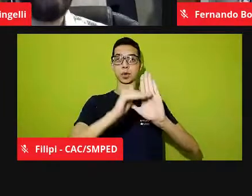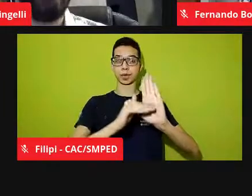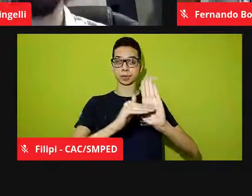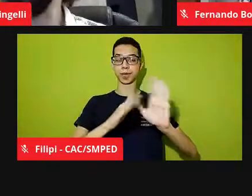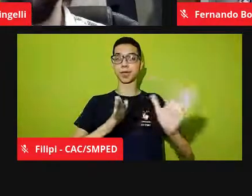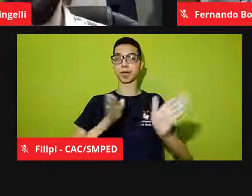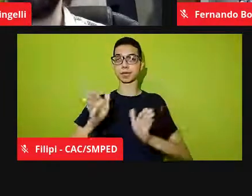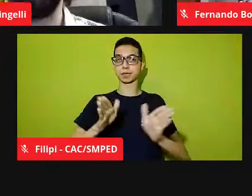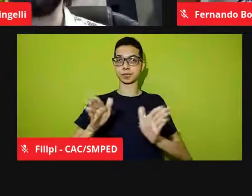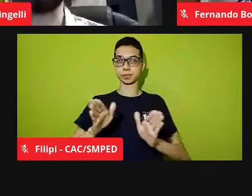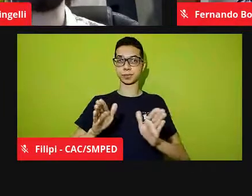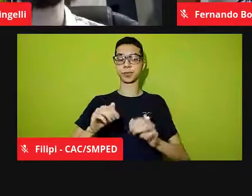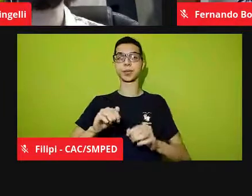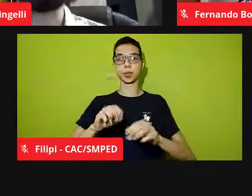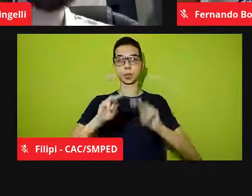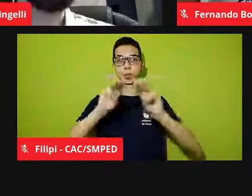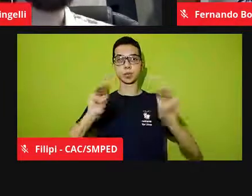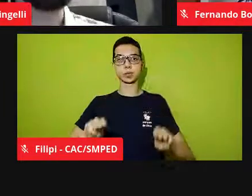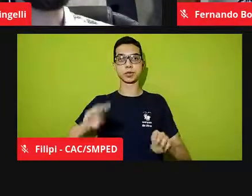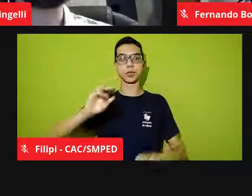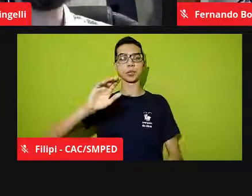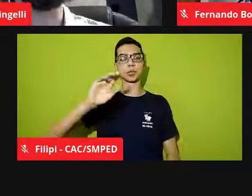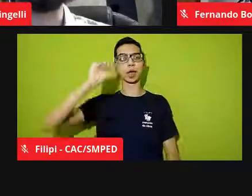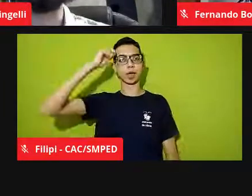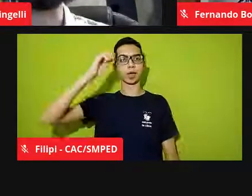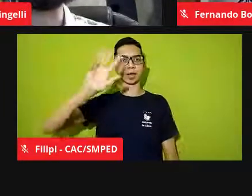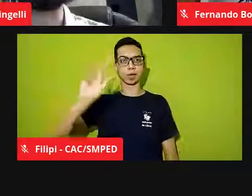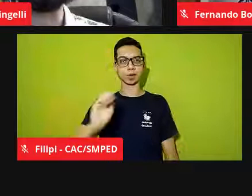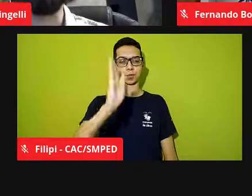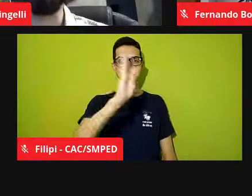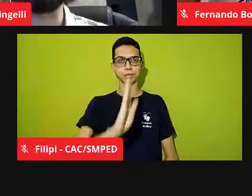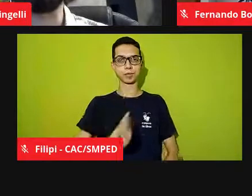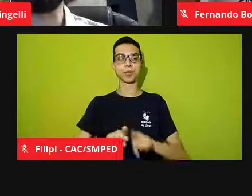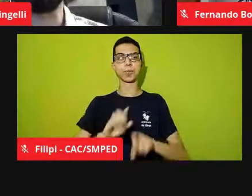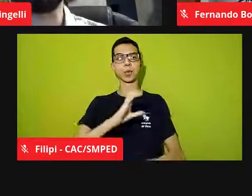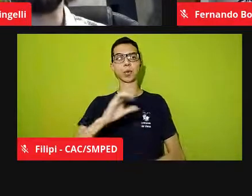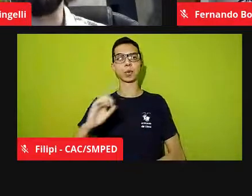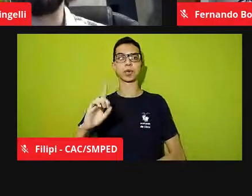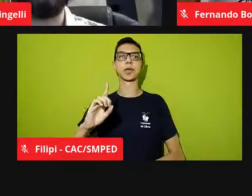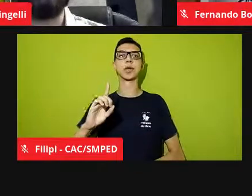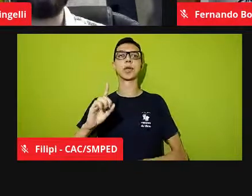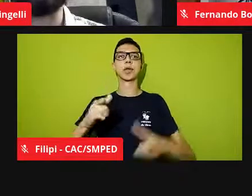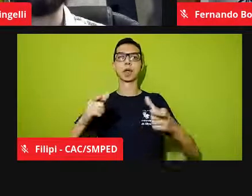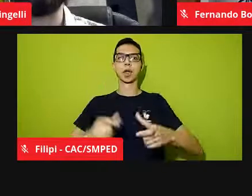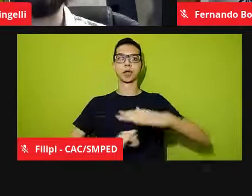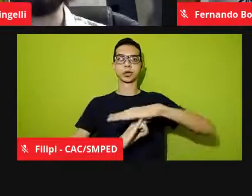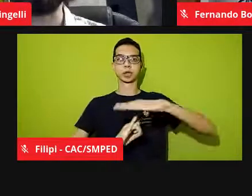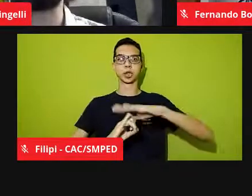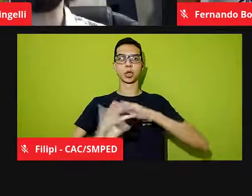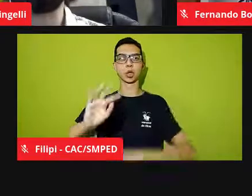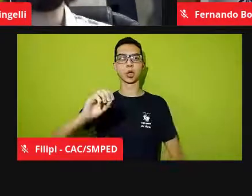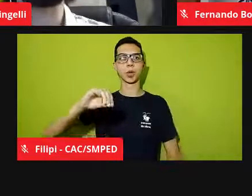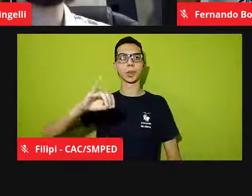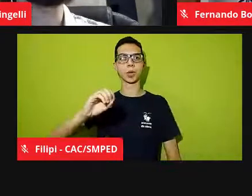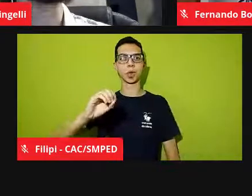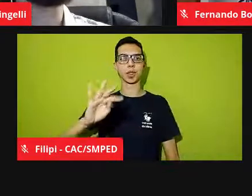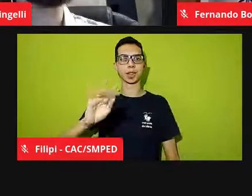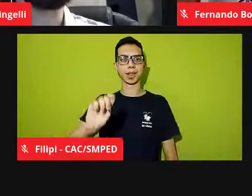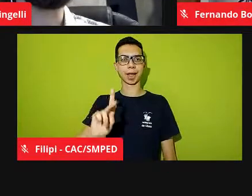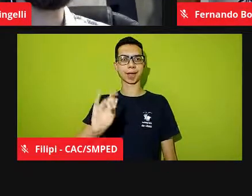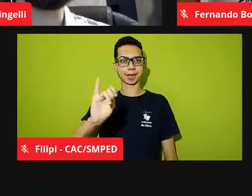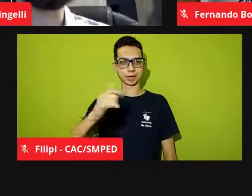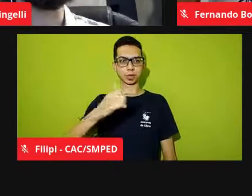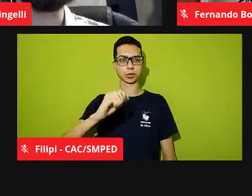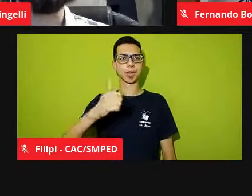Singular Plural no Museu Afro-Brasil. É coordenador do programa de acessibilidade no Instituto Tomie Ohtake desde 2015, é atuante